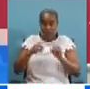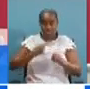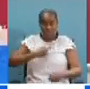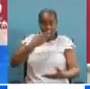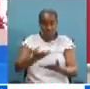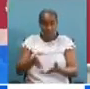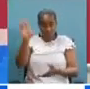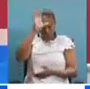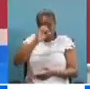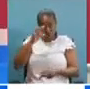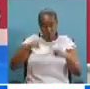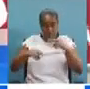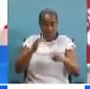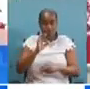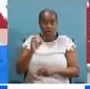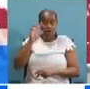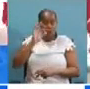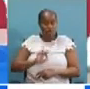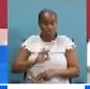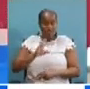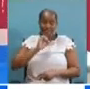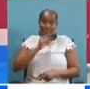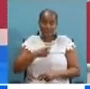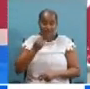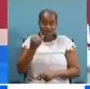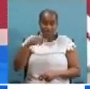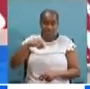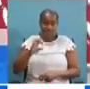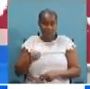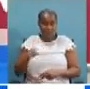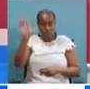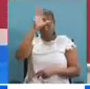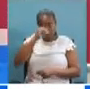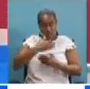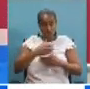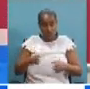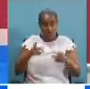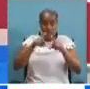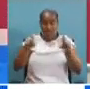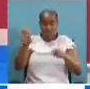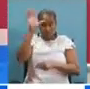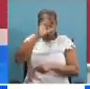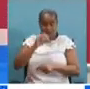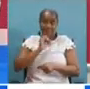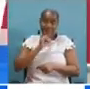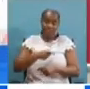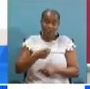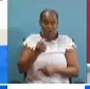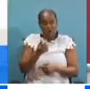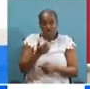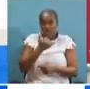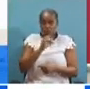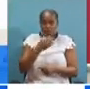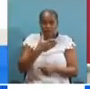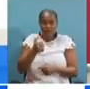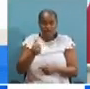Finanças. Cerca de 40% das dívidas para com o INPS são do Estado e do setor empresarial do Estado. Dívidas que na conta de